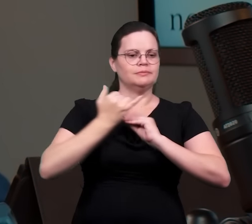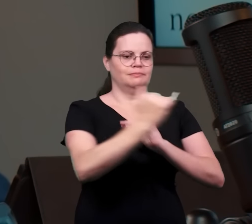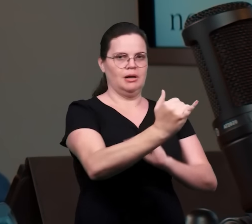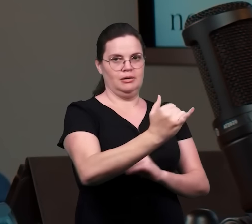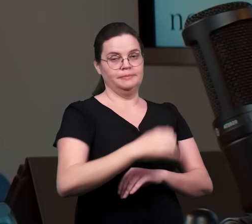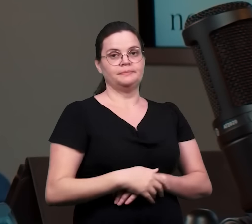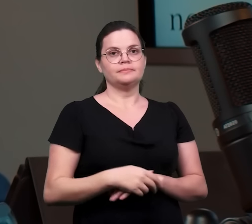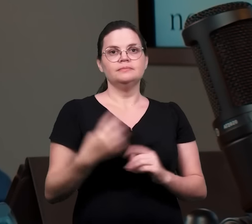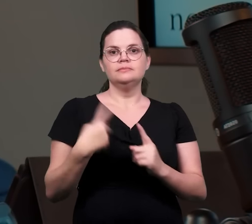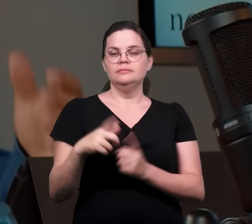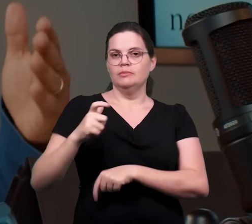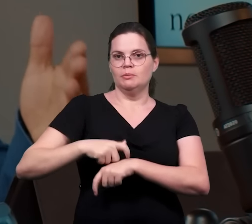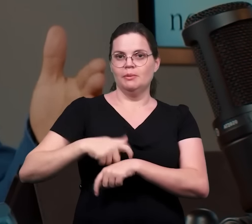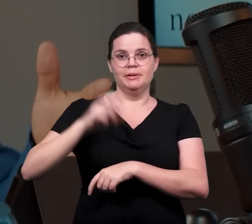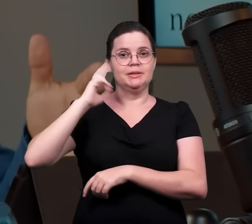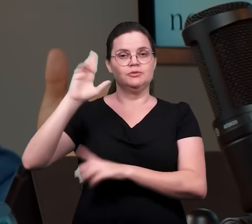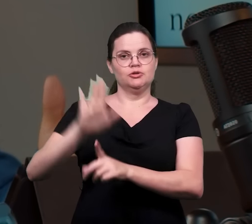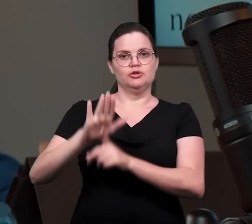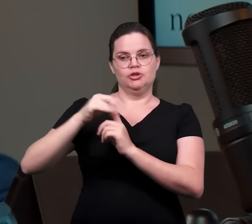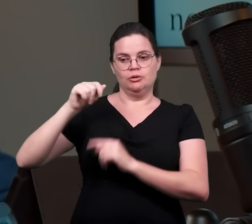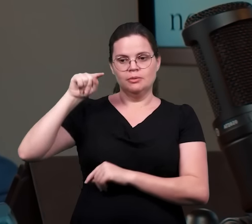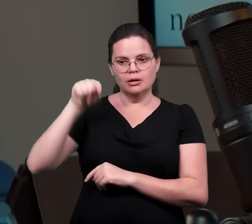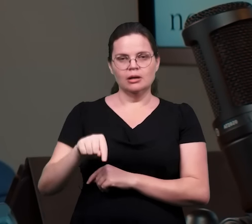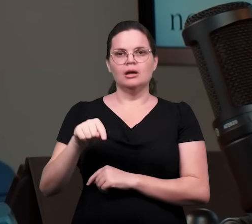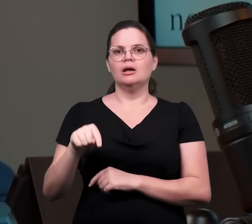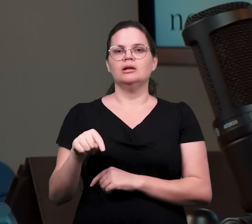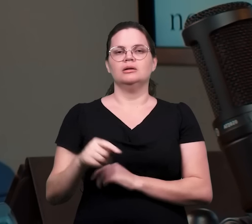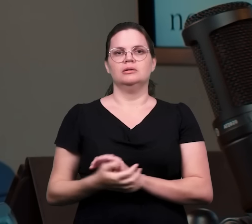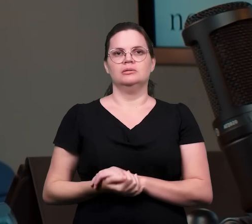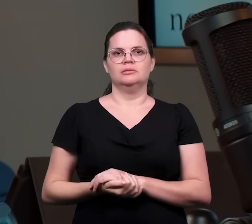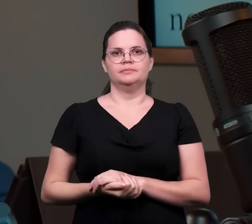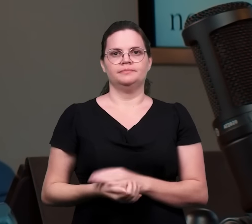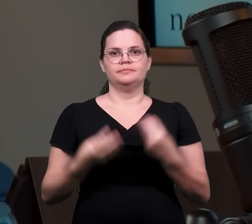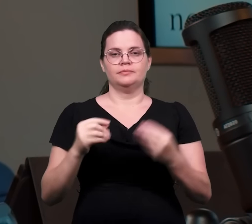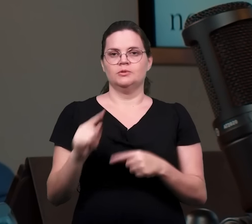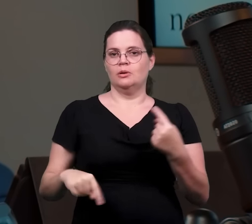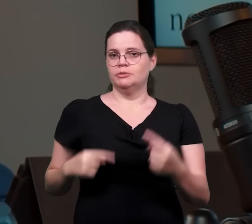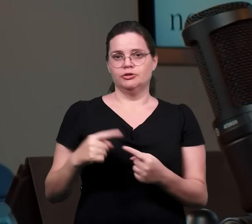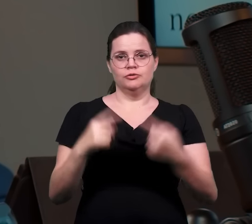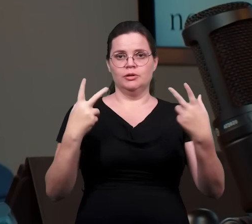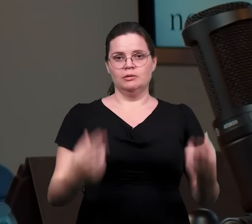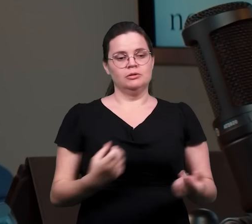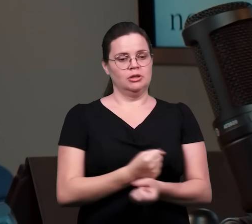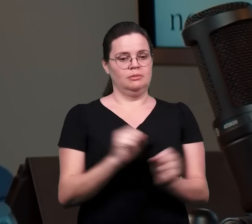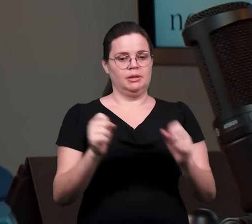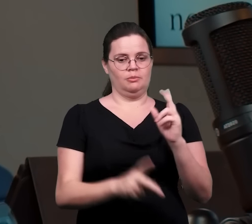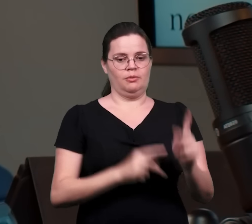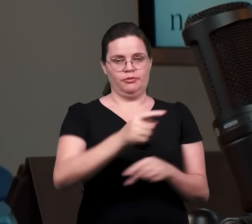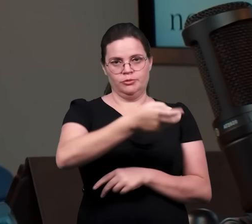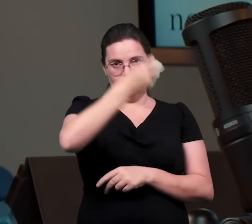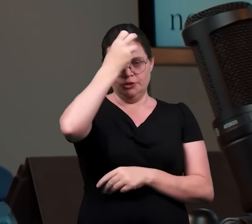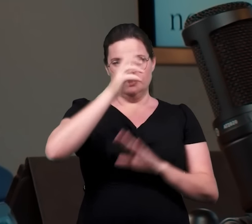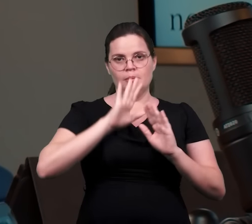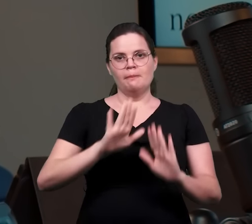chamou com esse propósito de tirar o povo do Egito, Moisés, ele se perguntou